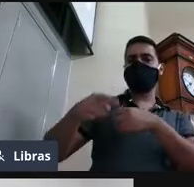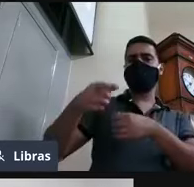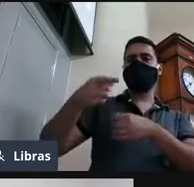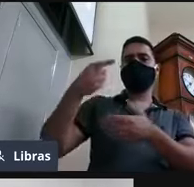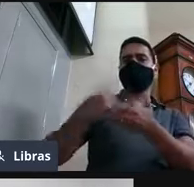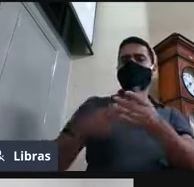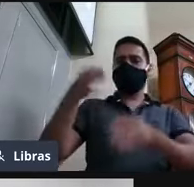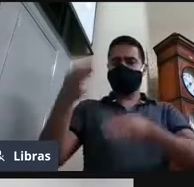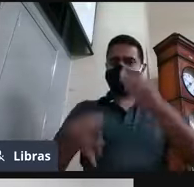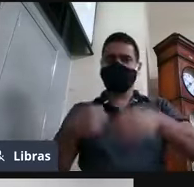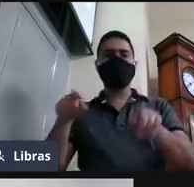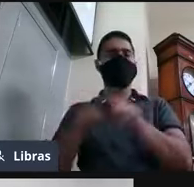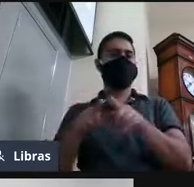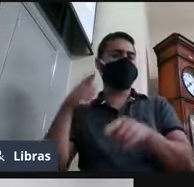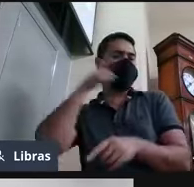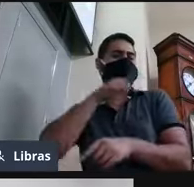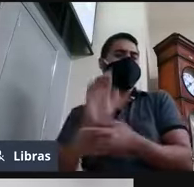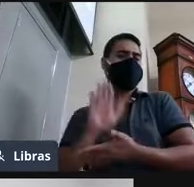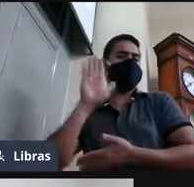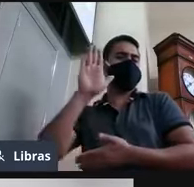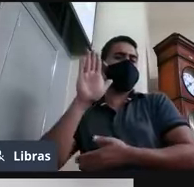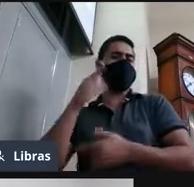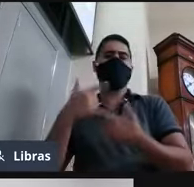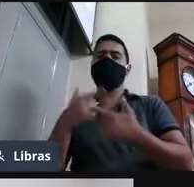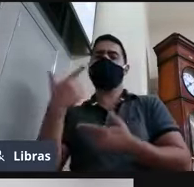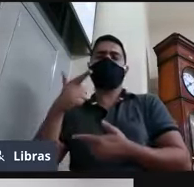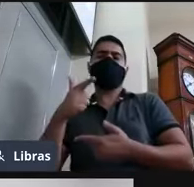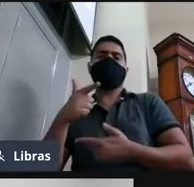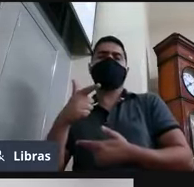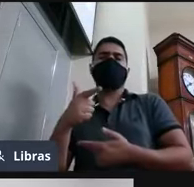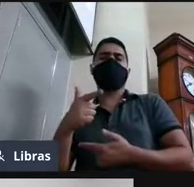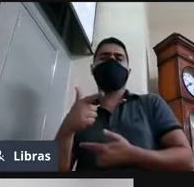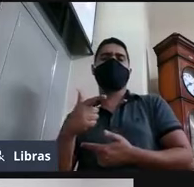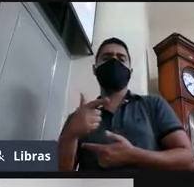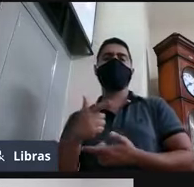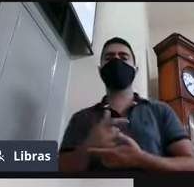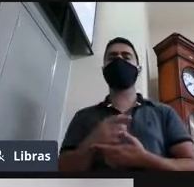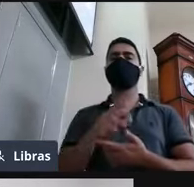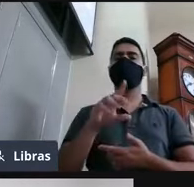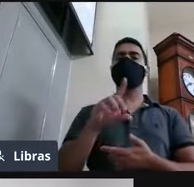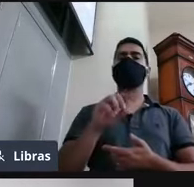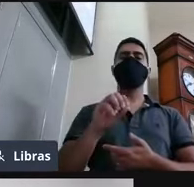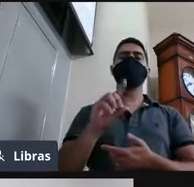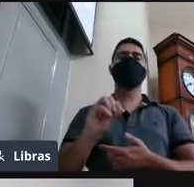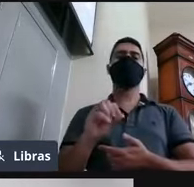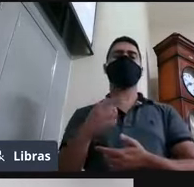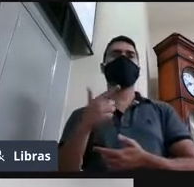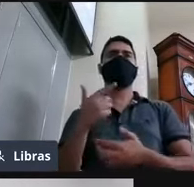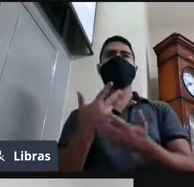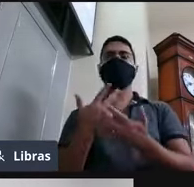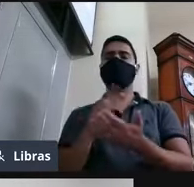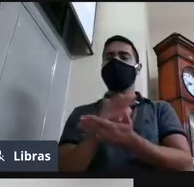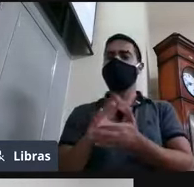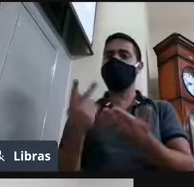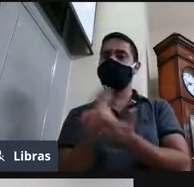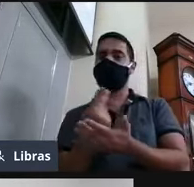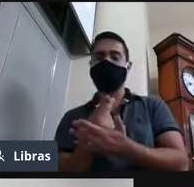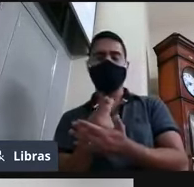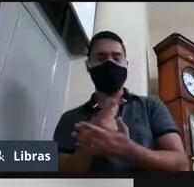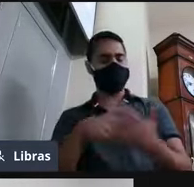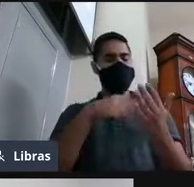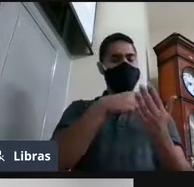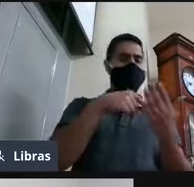seria candidato do mesmo jeito, porque não teve má-fé, não teve dolo, não teve nada de ilegal. O que houve foi um erro